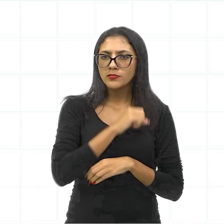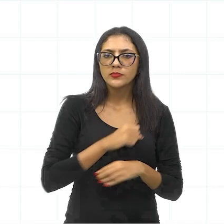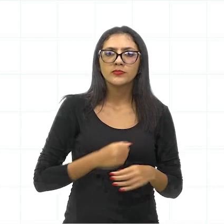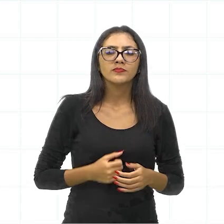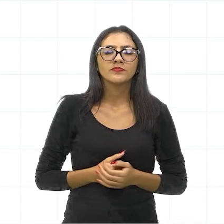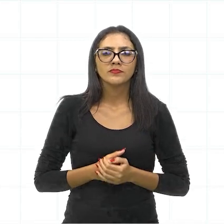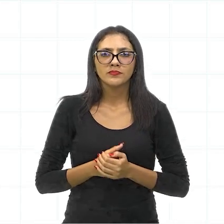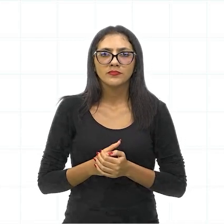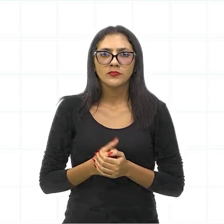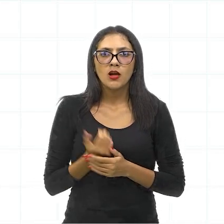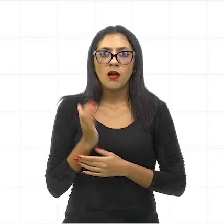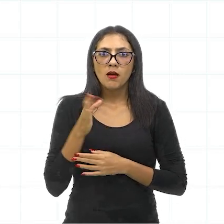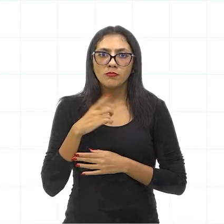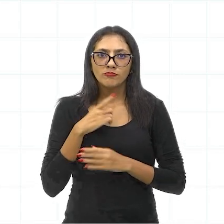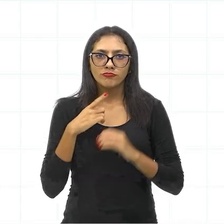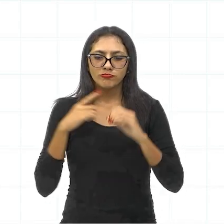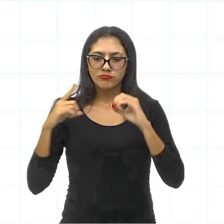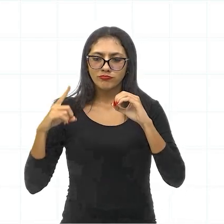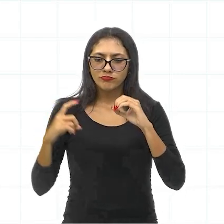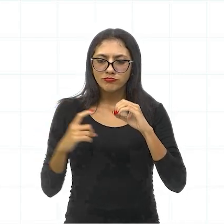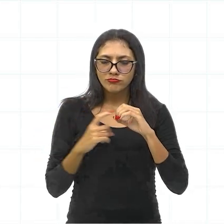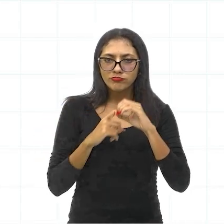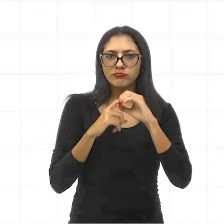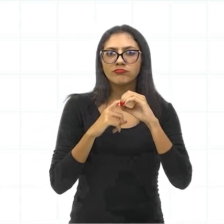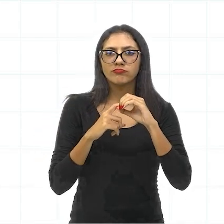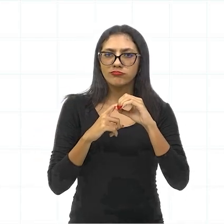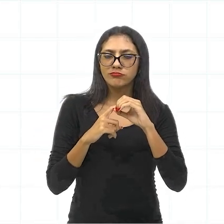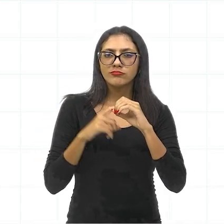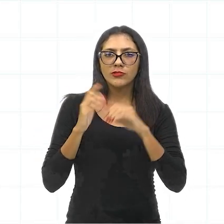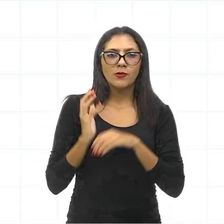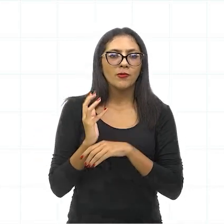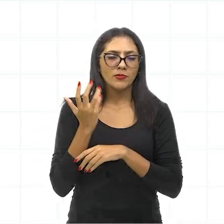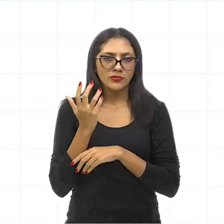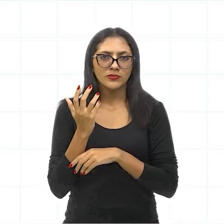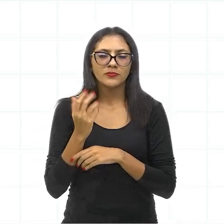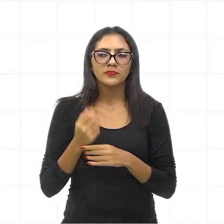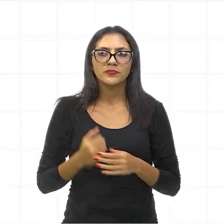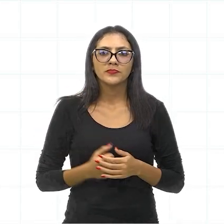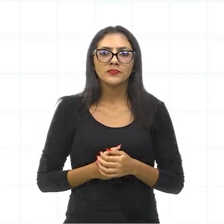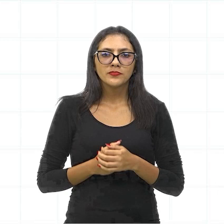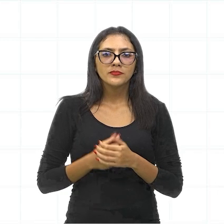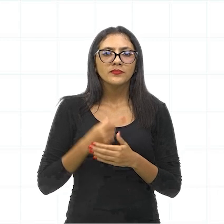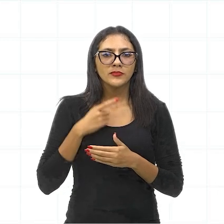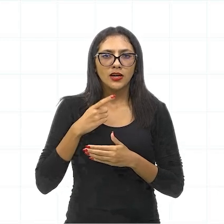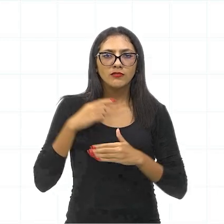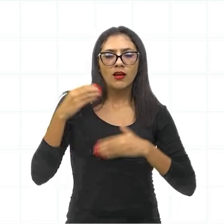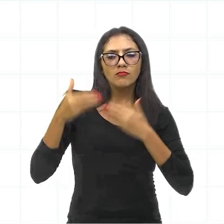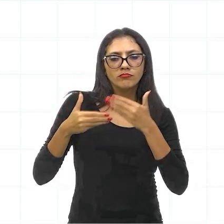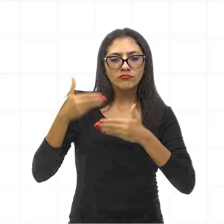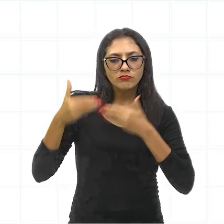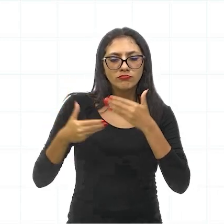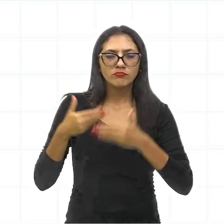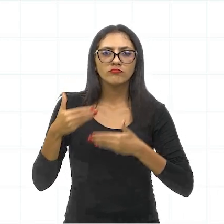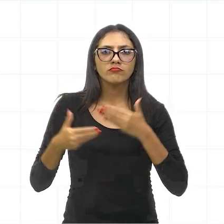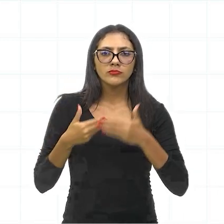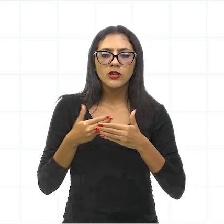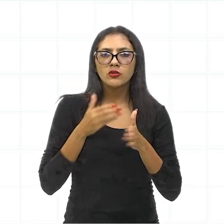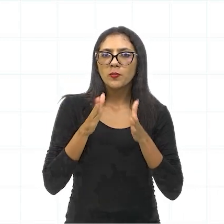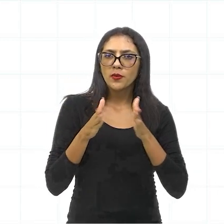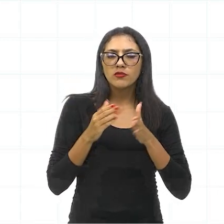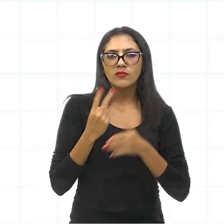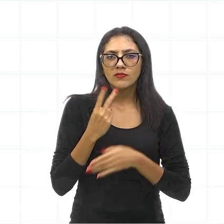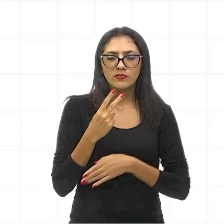a fertilização, como a gente pôde observar, né? Nós vamos aí dar-se início nesse processo 24 horas após a entrada